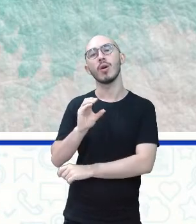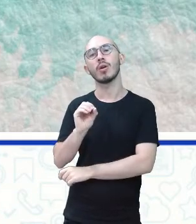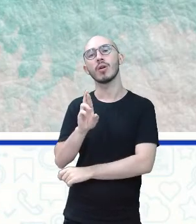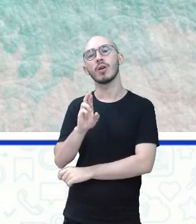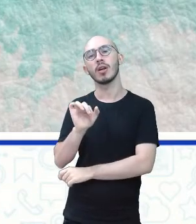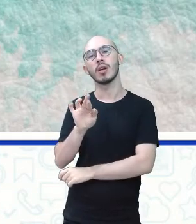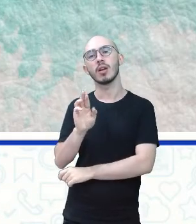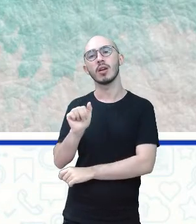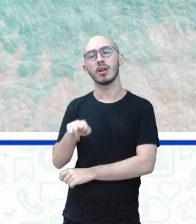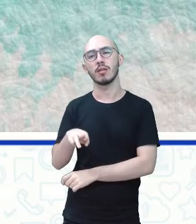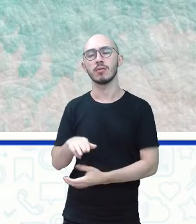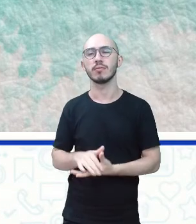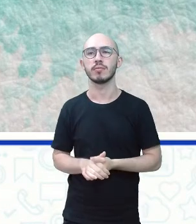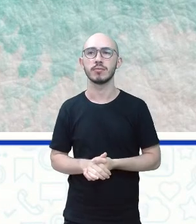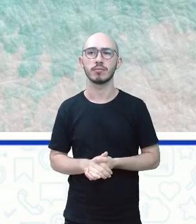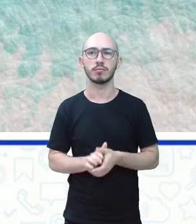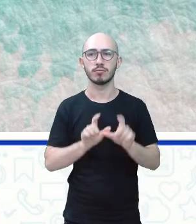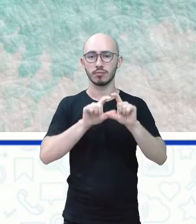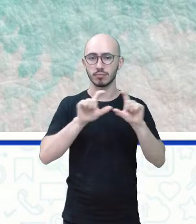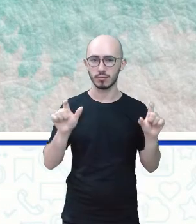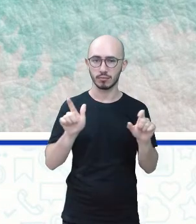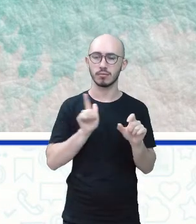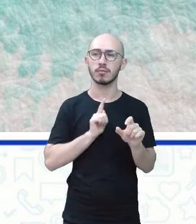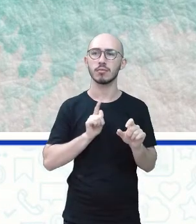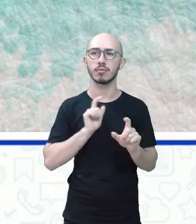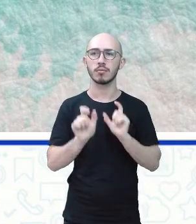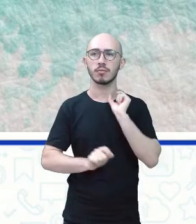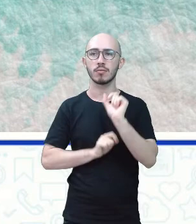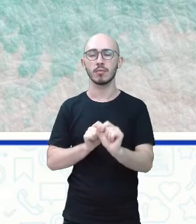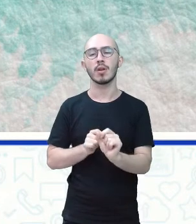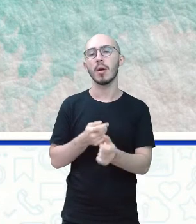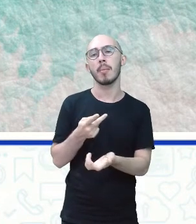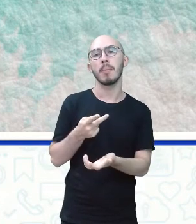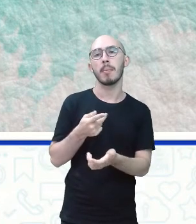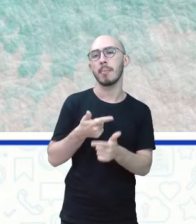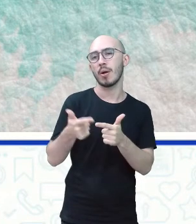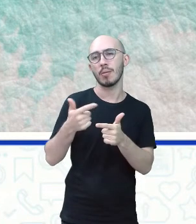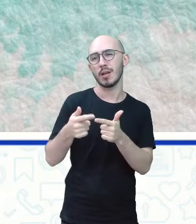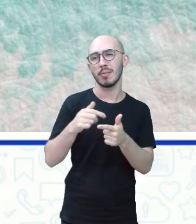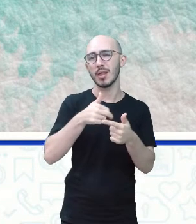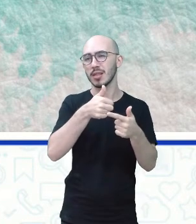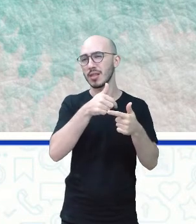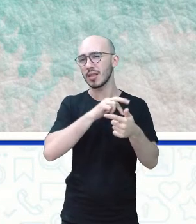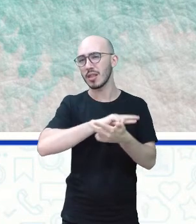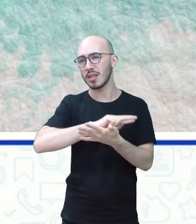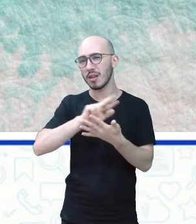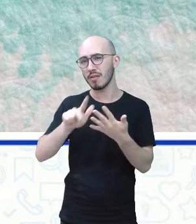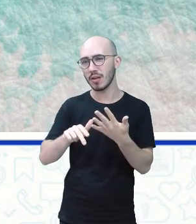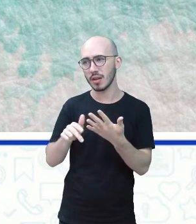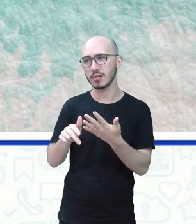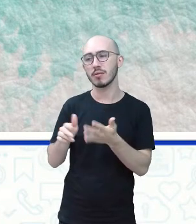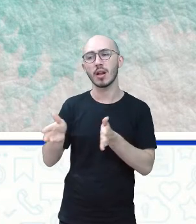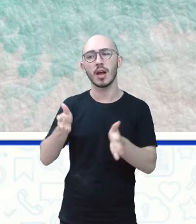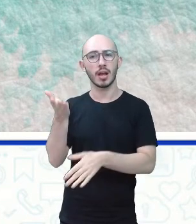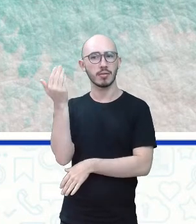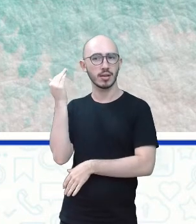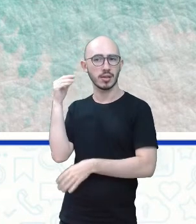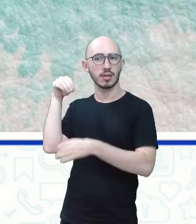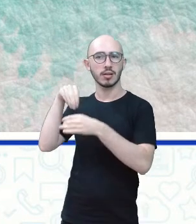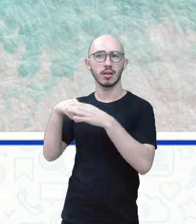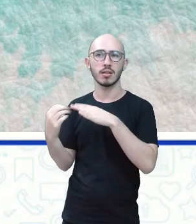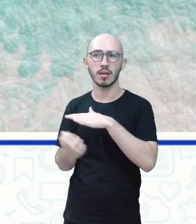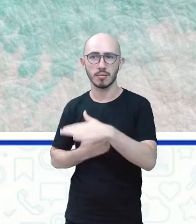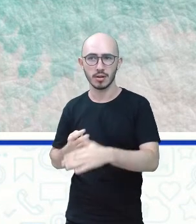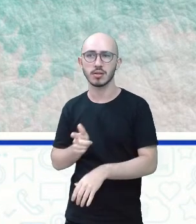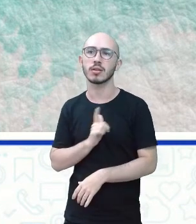Já na outra oração, não é? Os problemas ocorreram naquela época na empresa. Ao sujeito, os